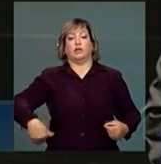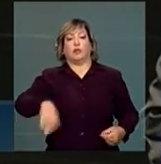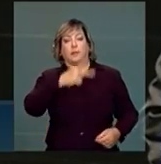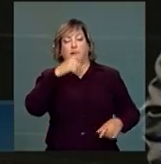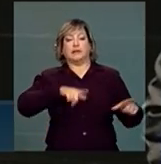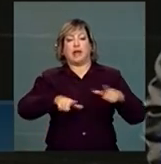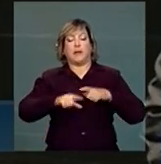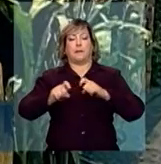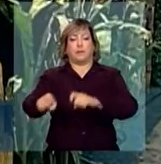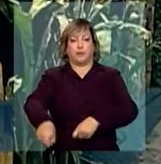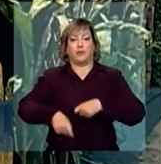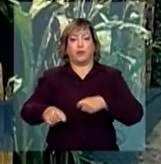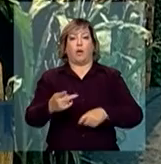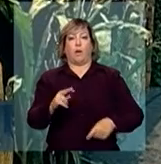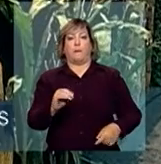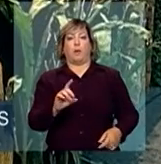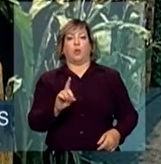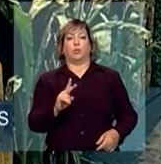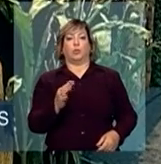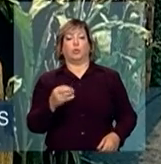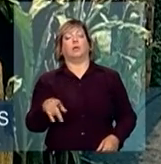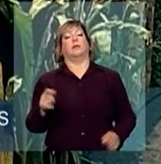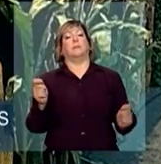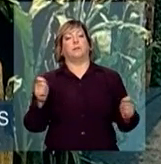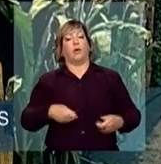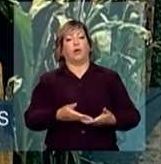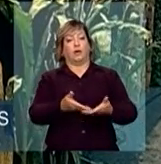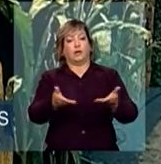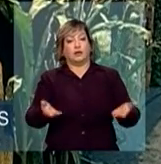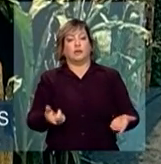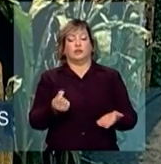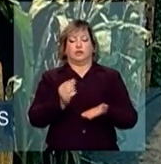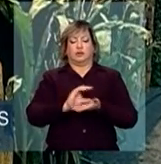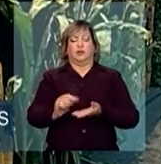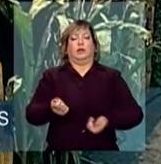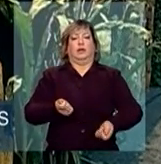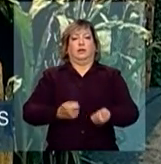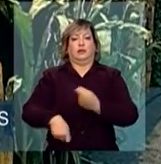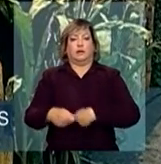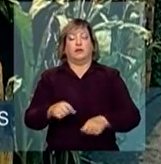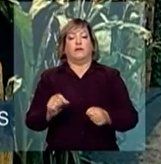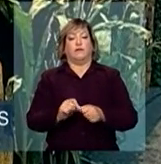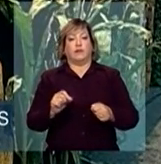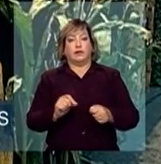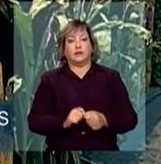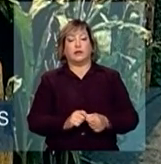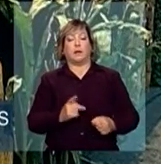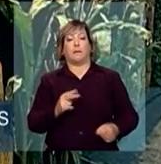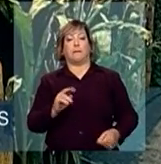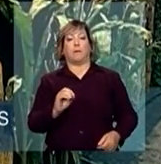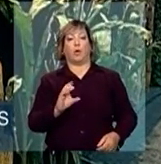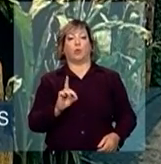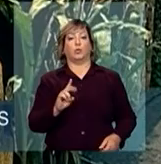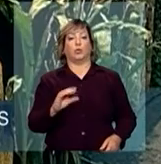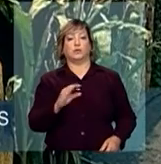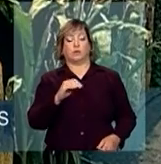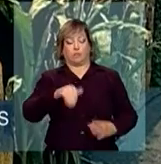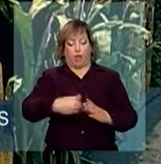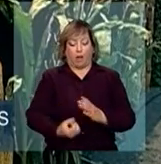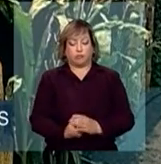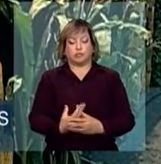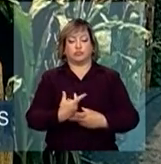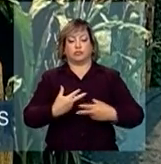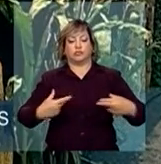produtores, de dar condição que eles possam investir, que eles possam produzir mais para o nosso país, porque esse é o nosso grande